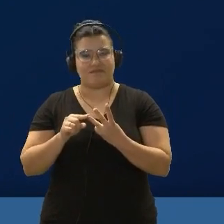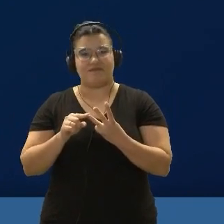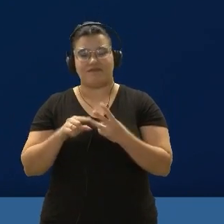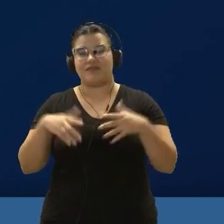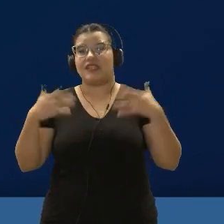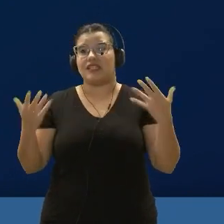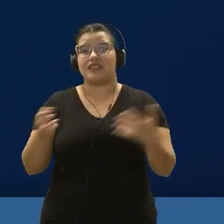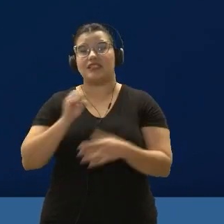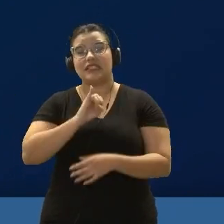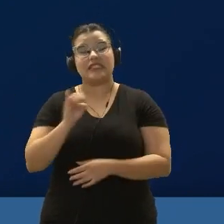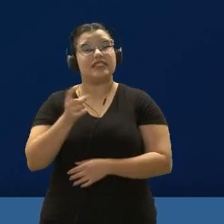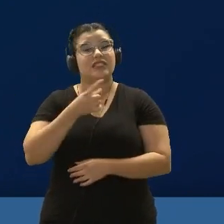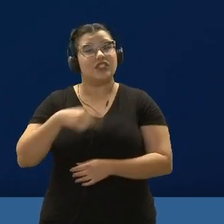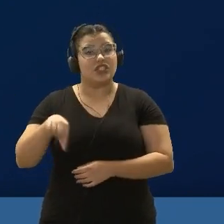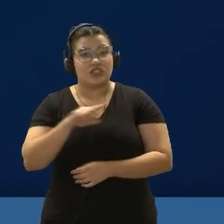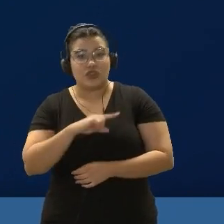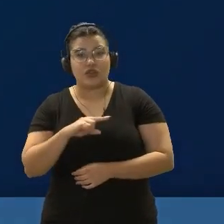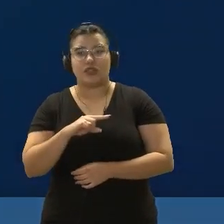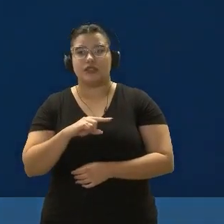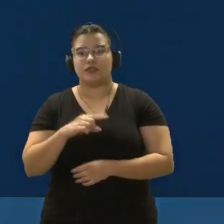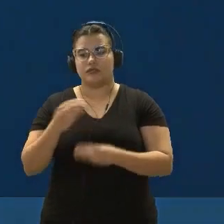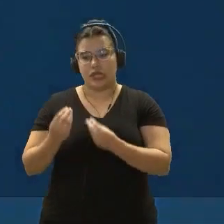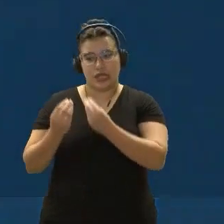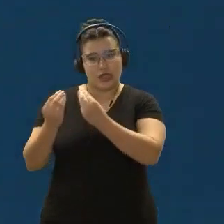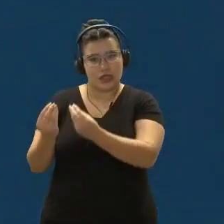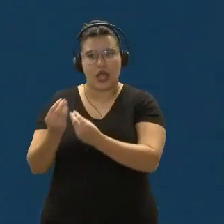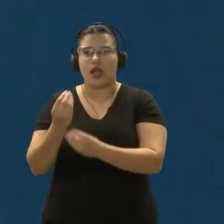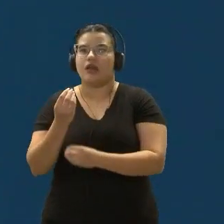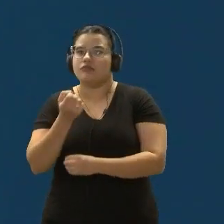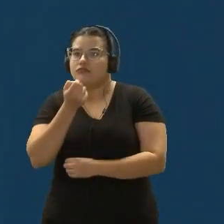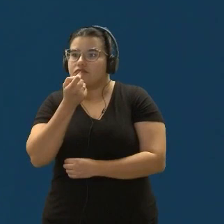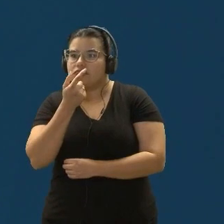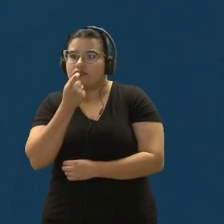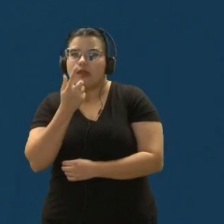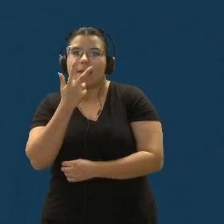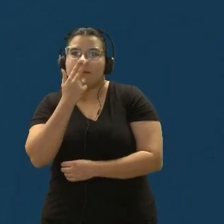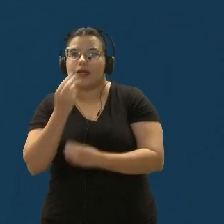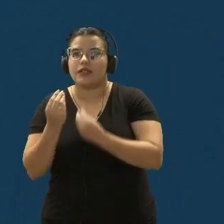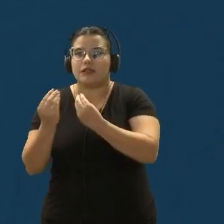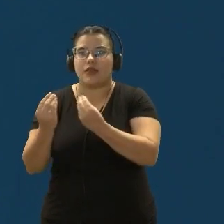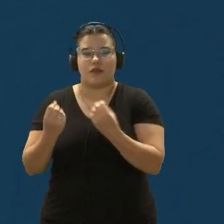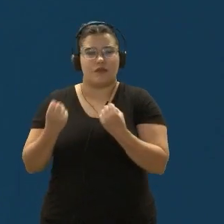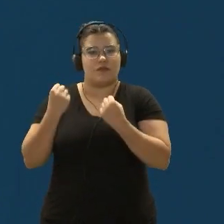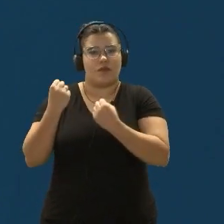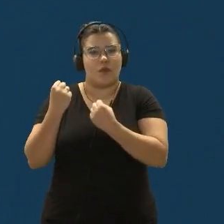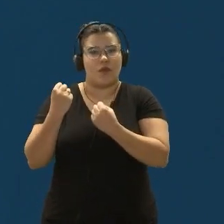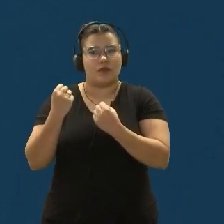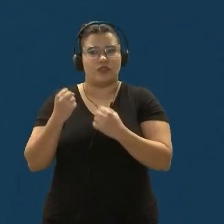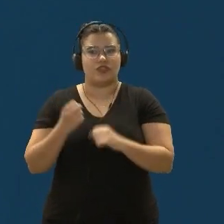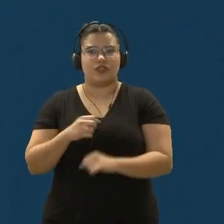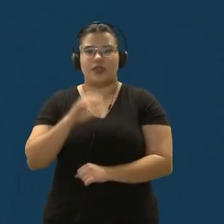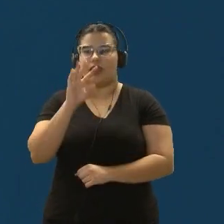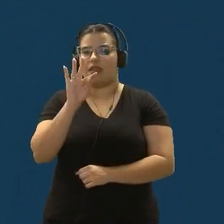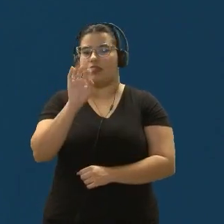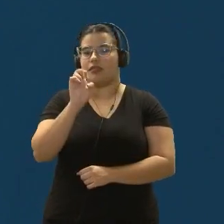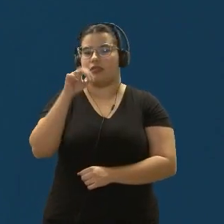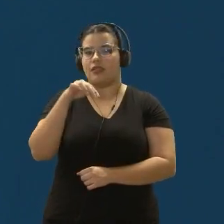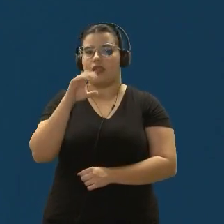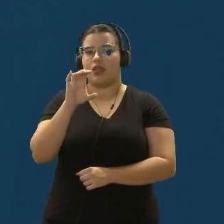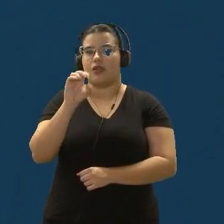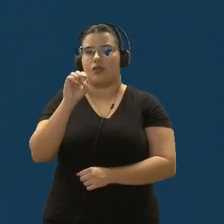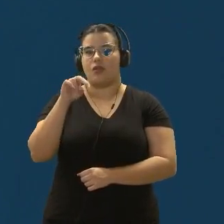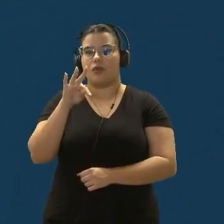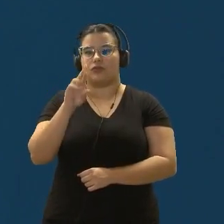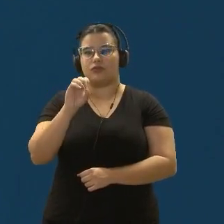gente prescreve uma suplementação para o paciente com diabetes, por exemplo, no Trem Control, é importante